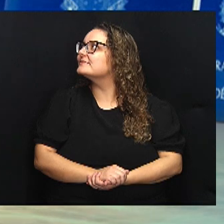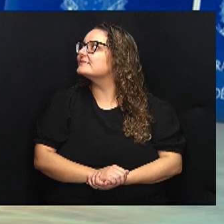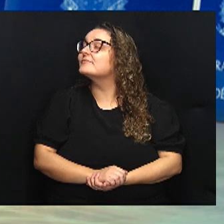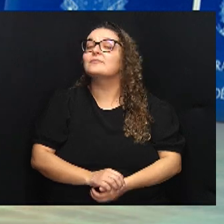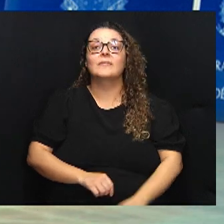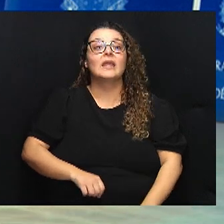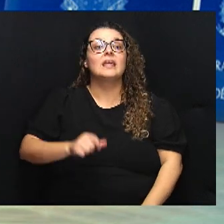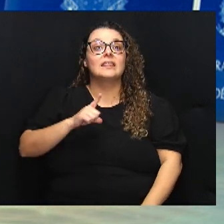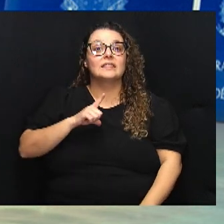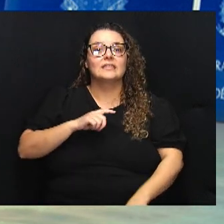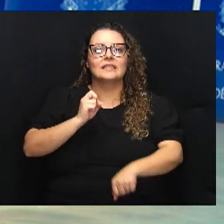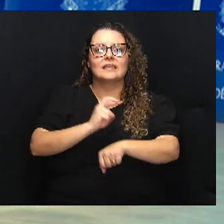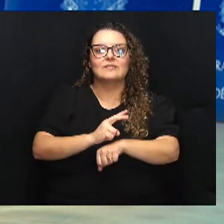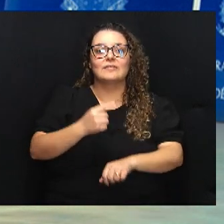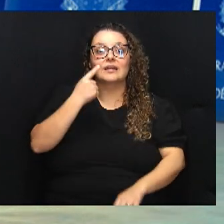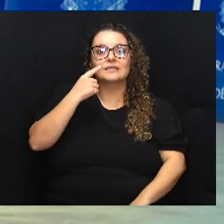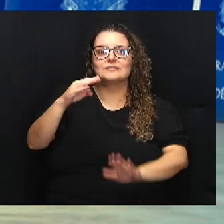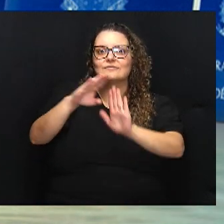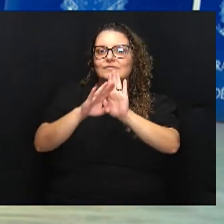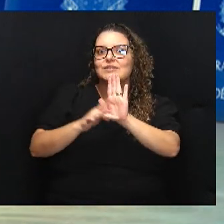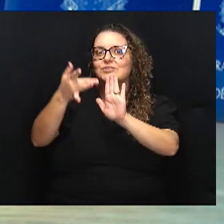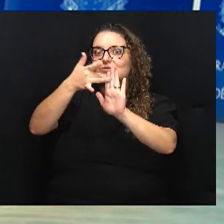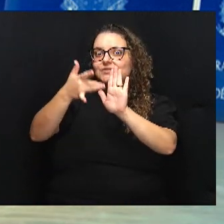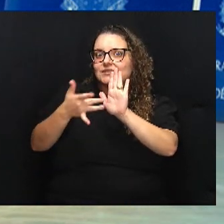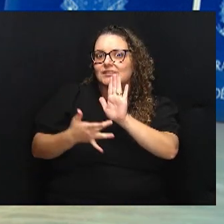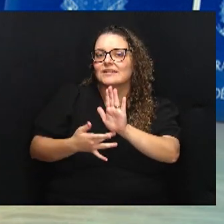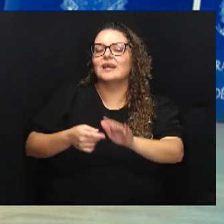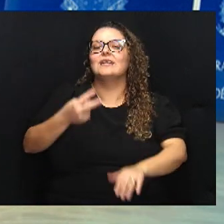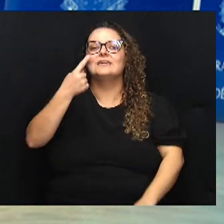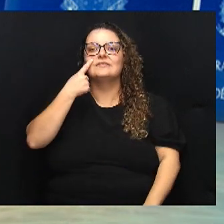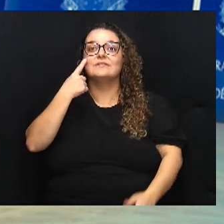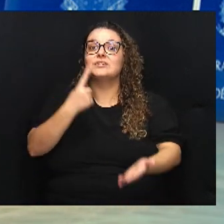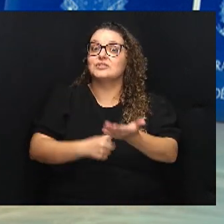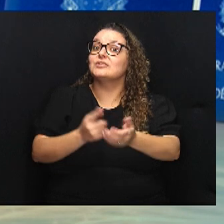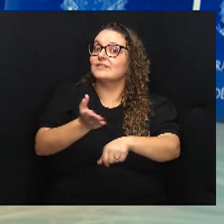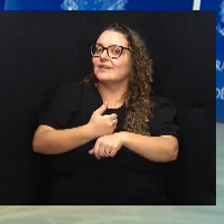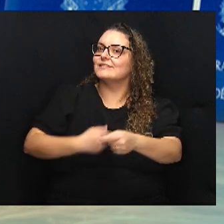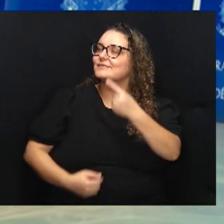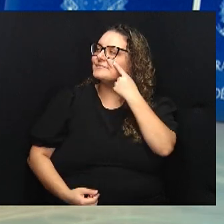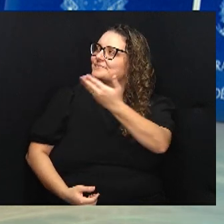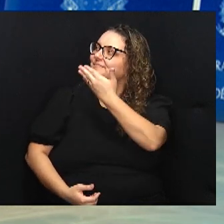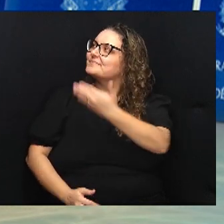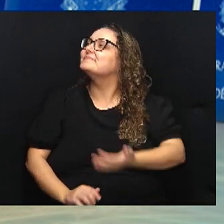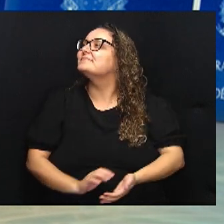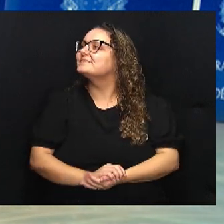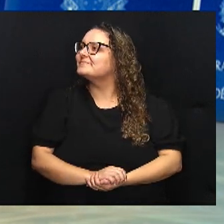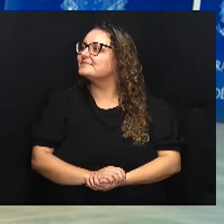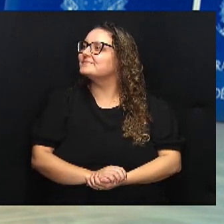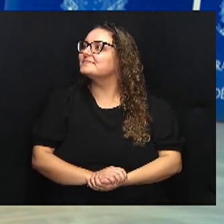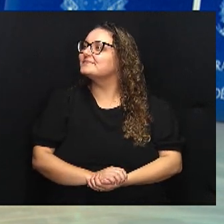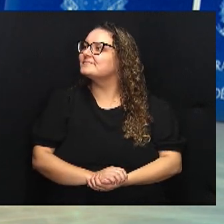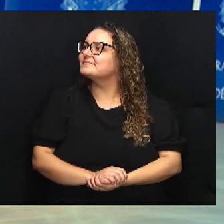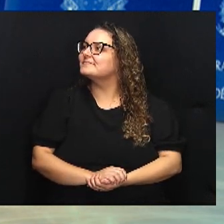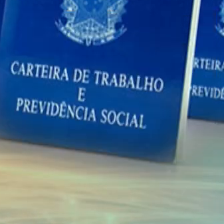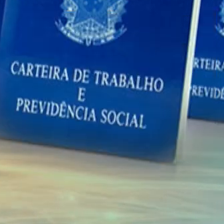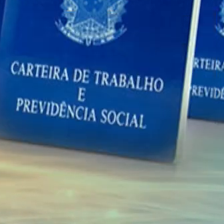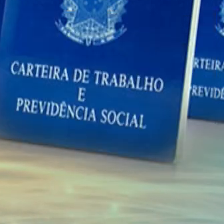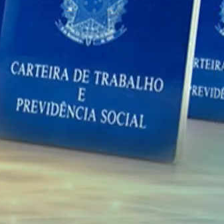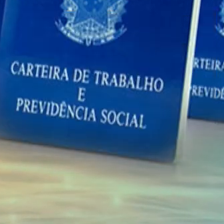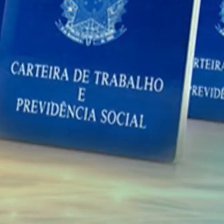Há vagas para agente de vendas, alinhador de pneus, atendente de